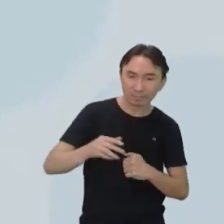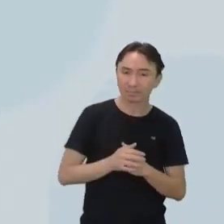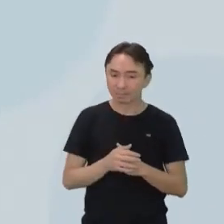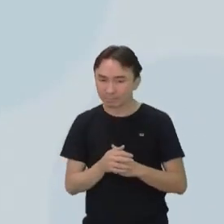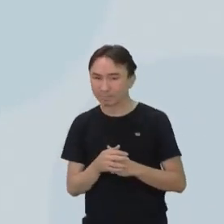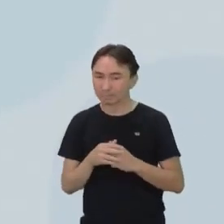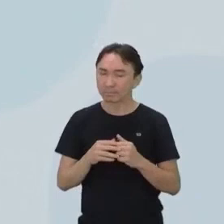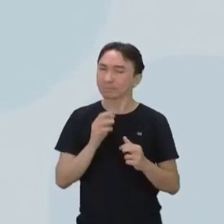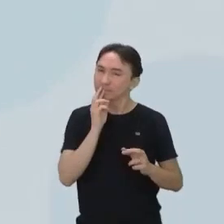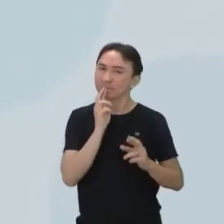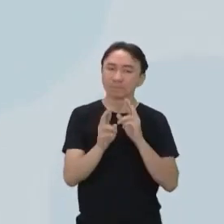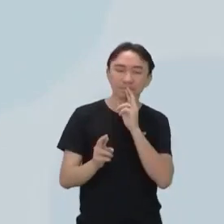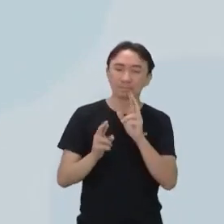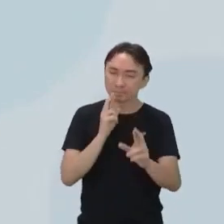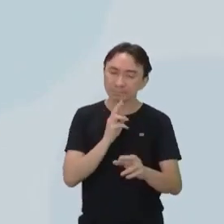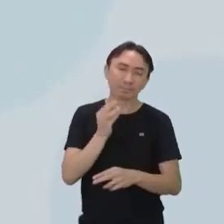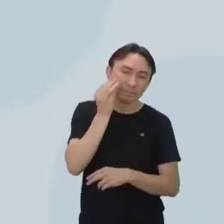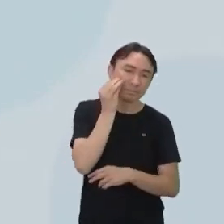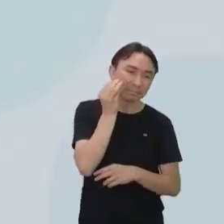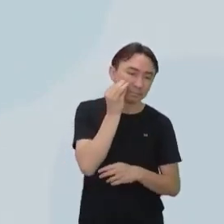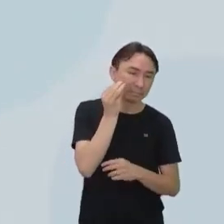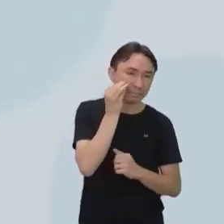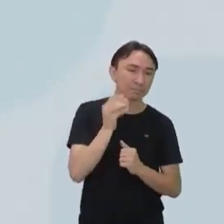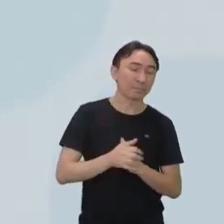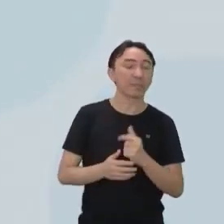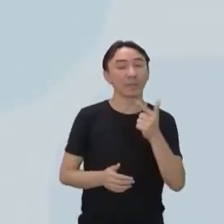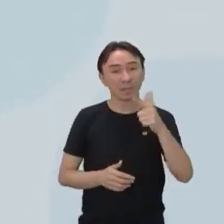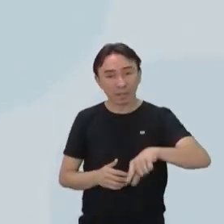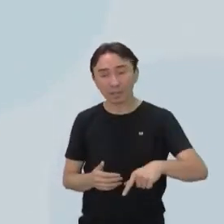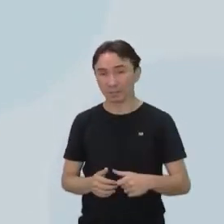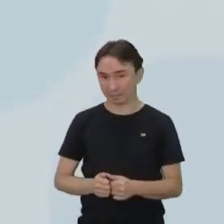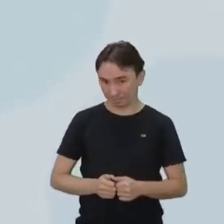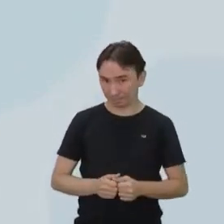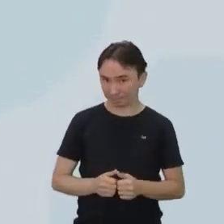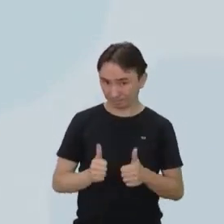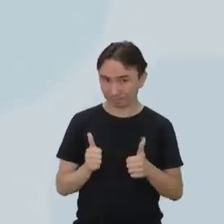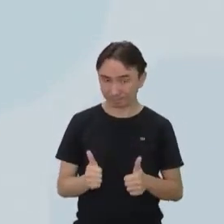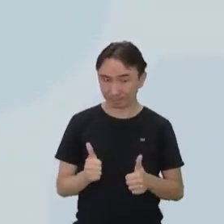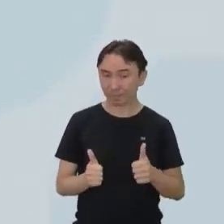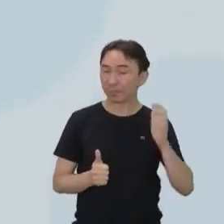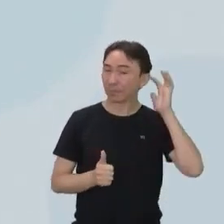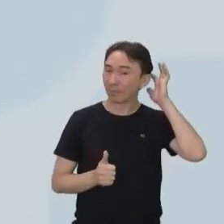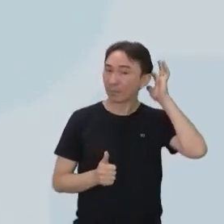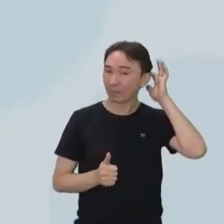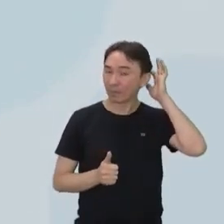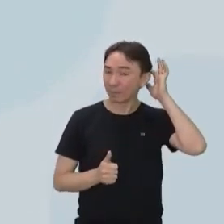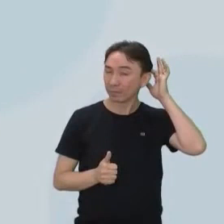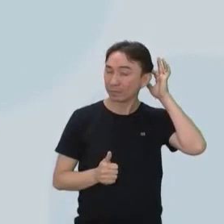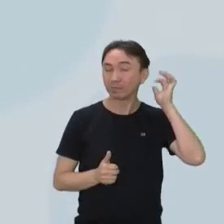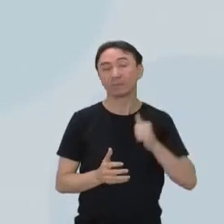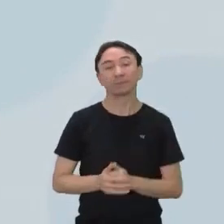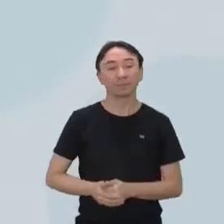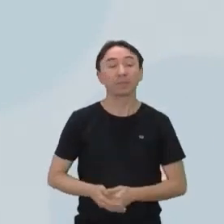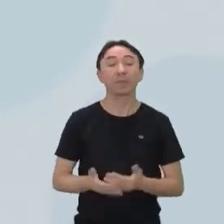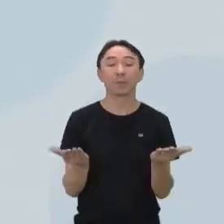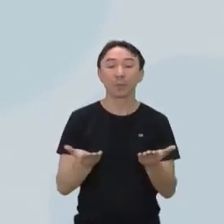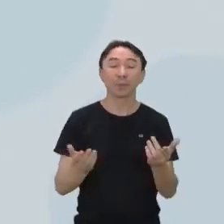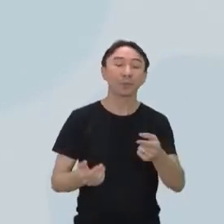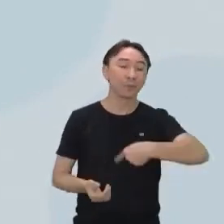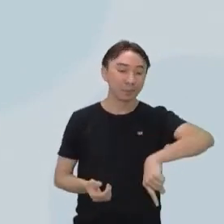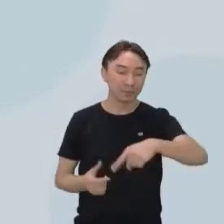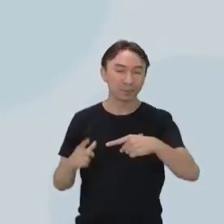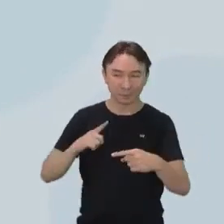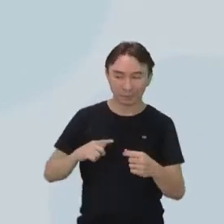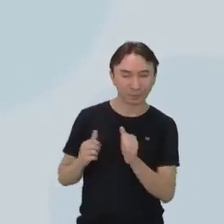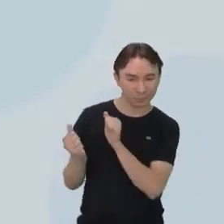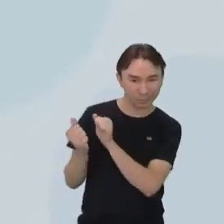as temáticas do componente de recursos e sustentabilidade. E aí, para a nossa primeira interação aqui com o